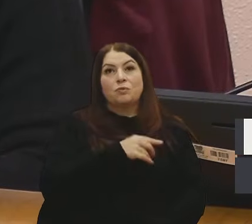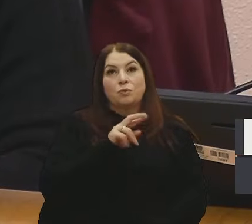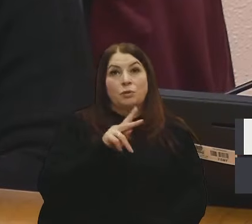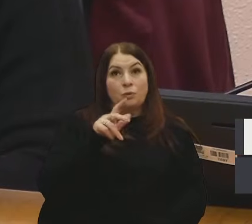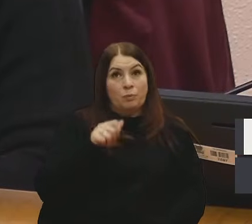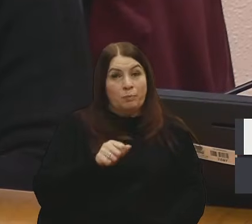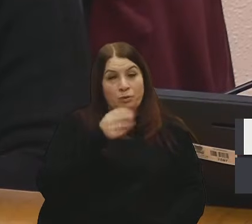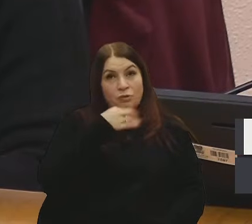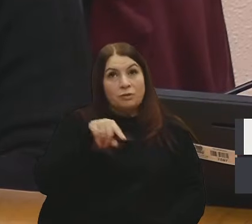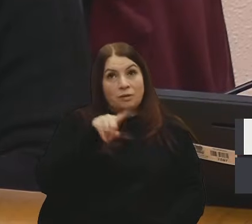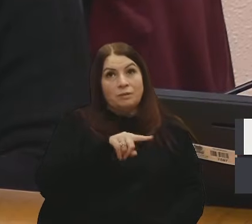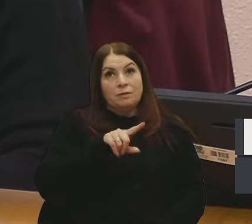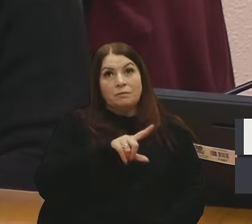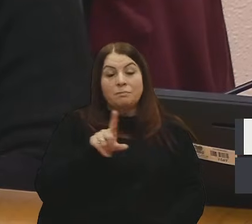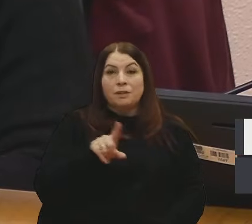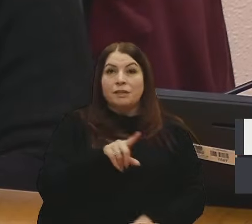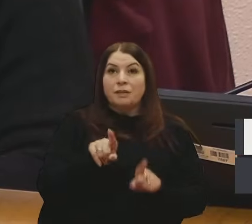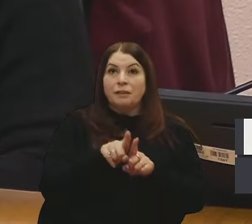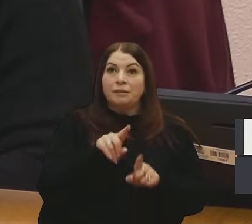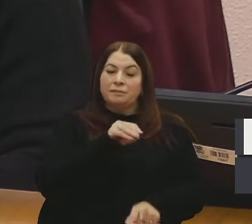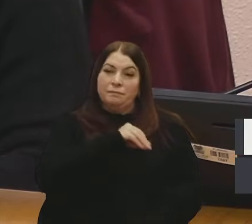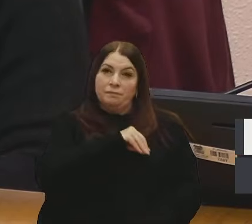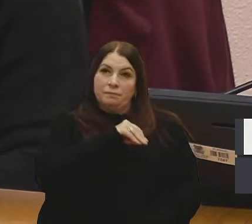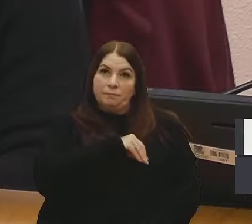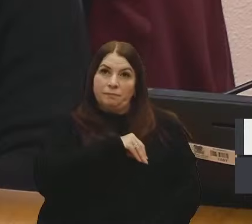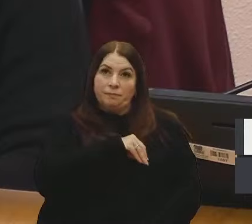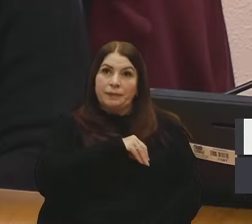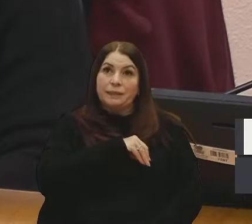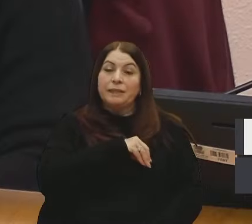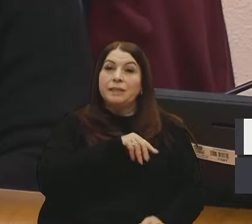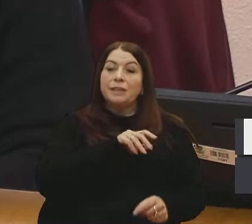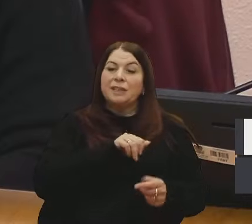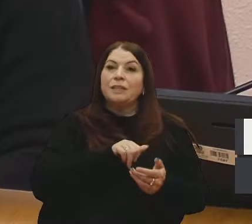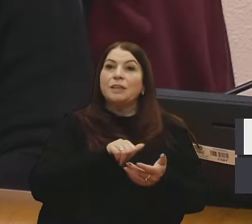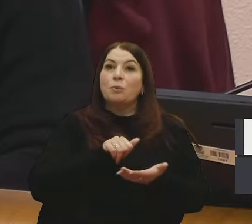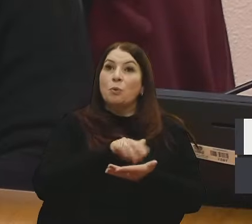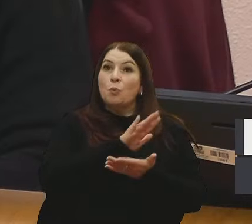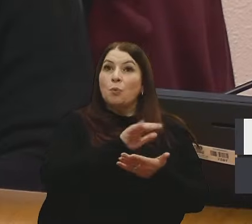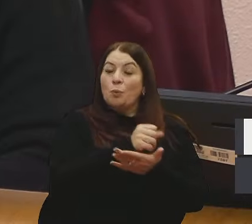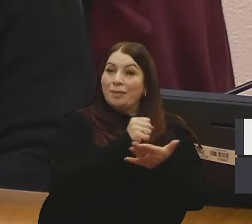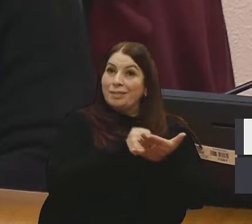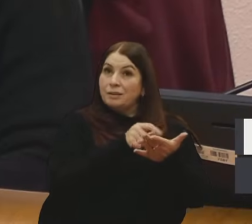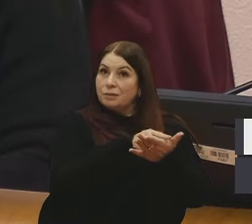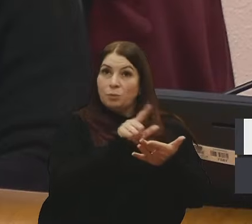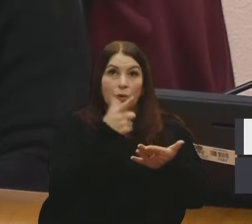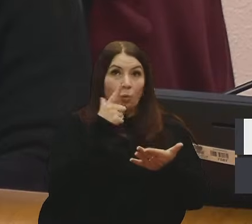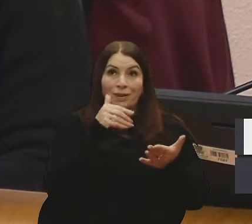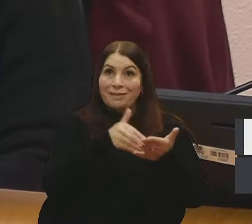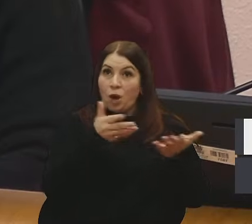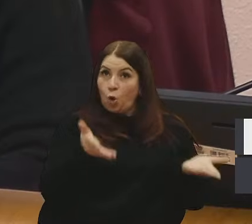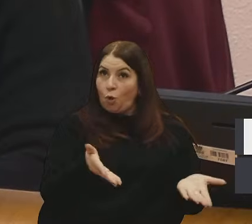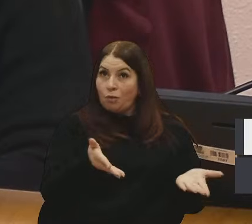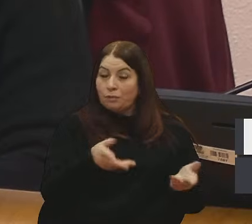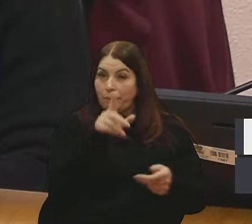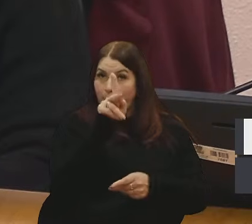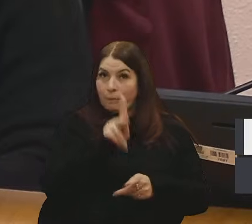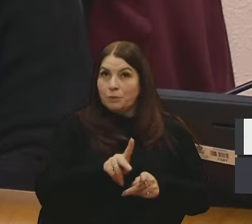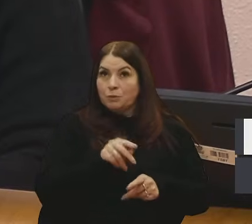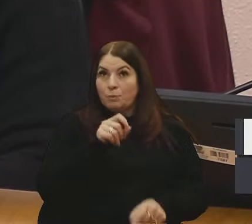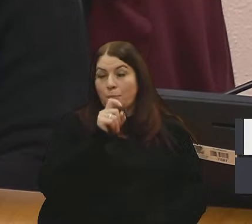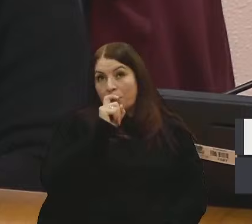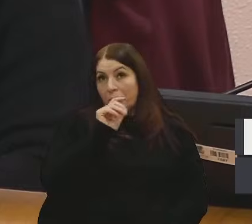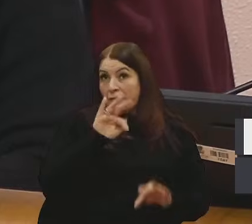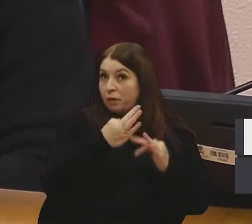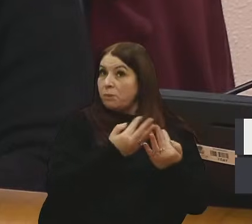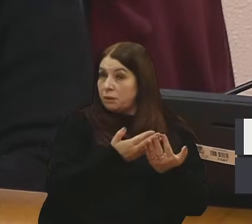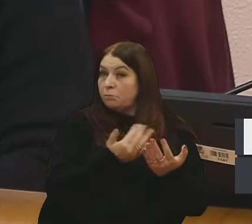Caxias, que estão sem receber, né? Teve uma rescisão contratual com a antiga empresa, estão sem receber até agora. Uma pessoa aqui, um pai de família,